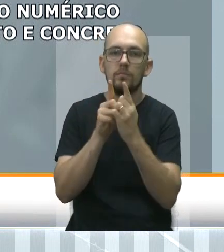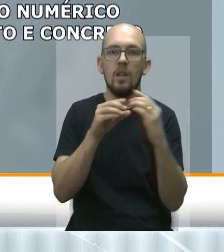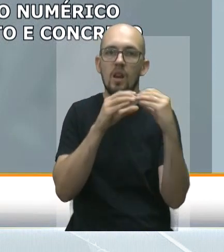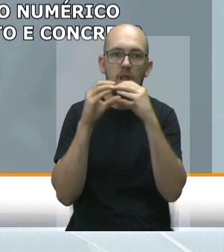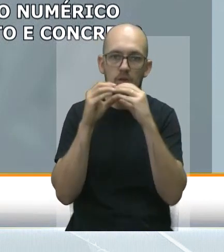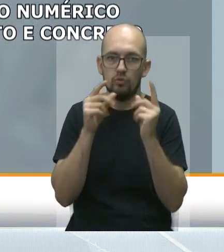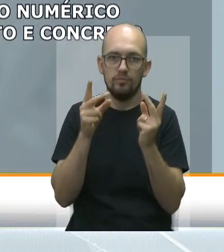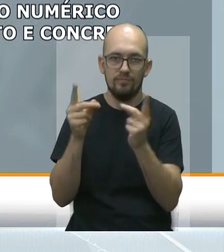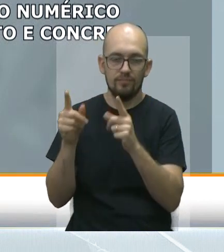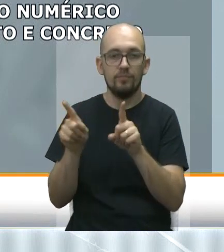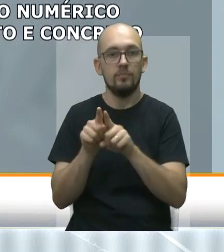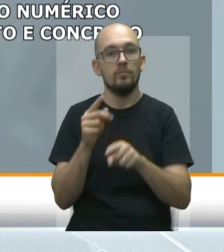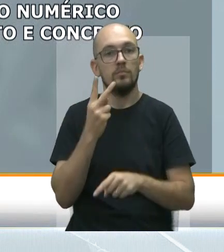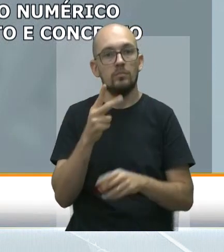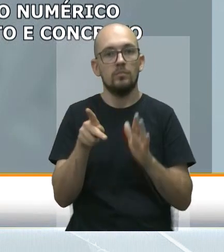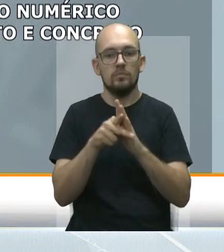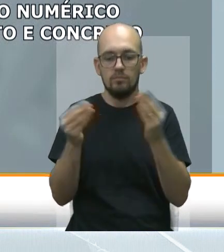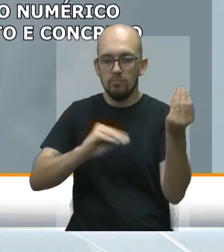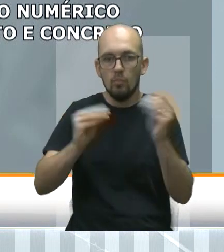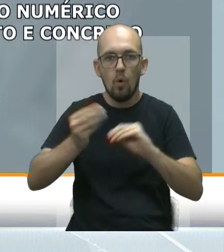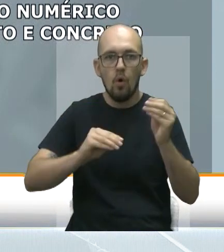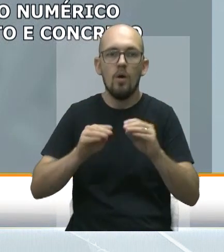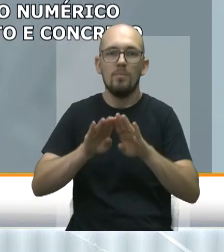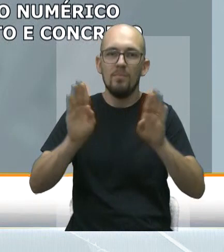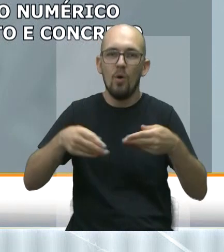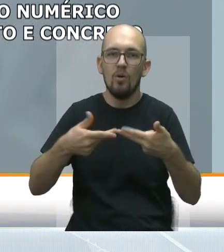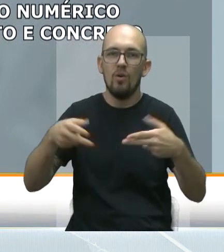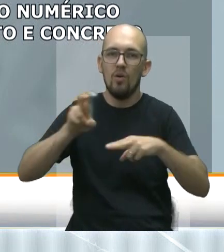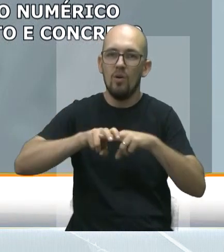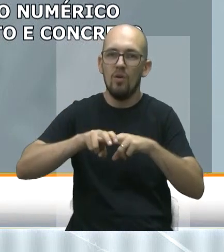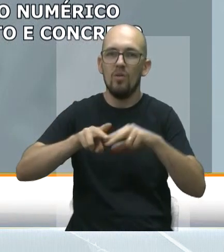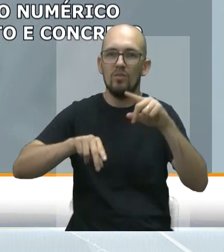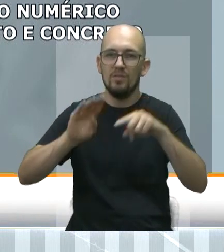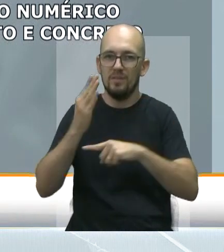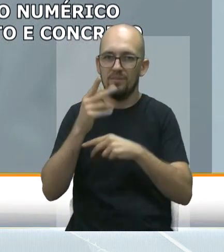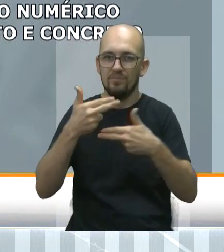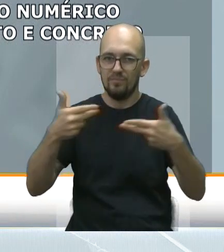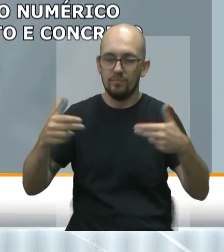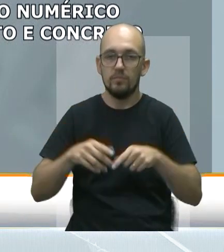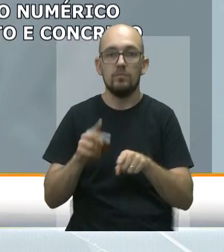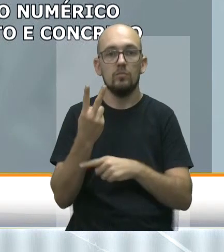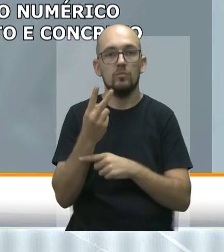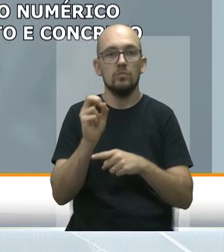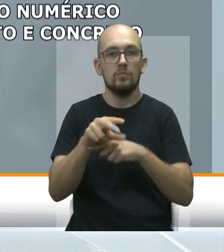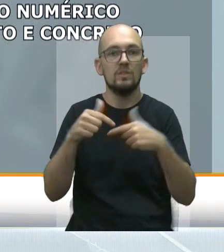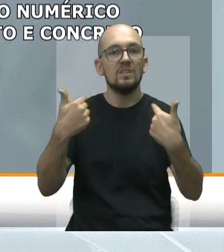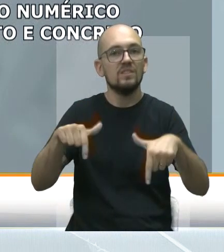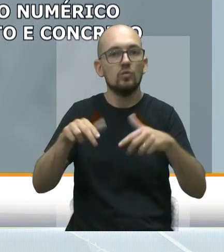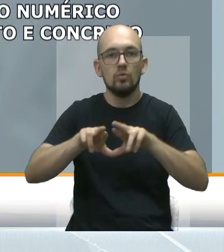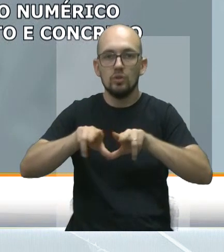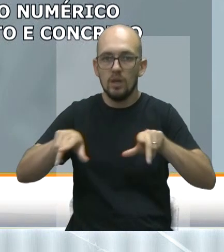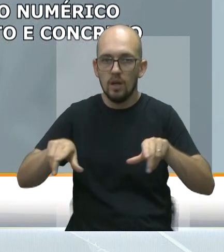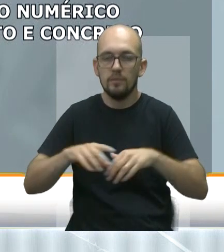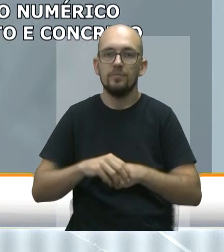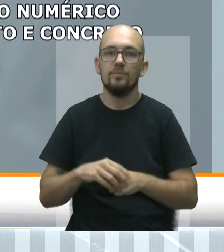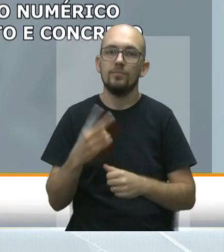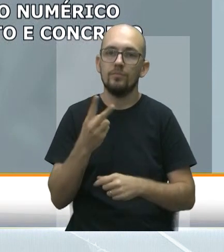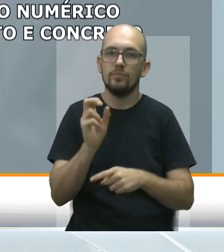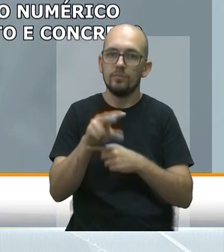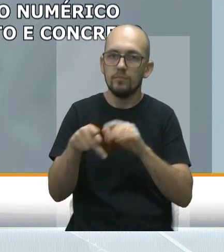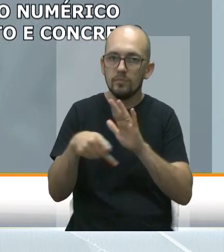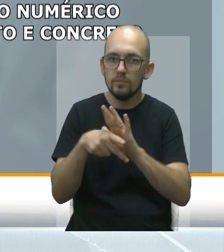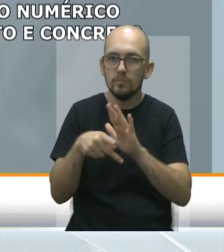2 vagas para montador de imóveis, 2 vagas para oficial de serviços gerais, 2 vagas para operador